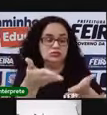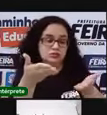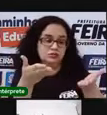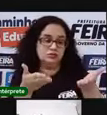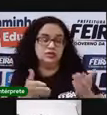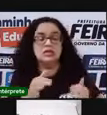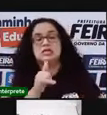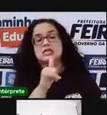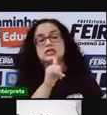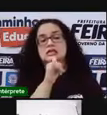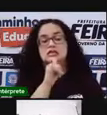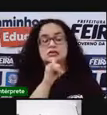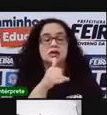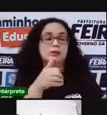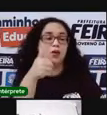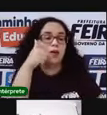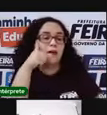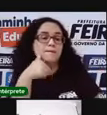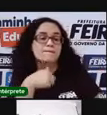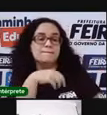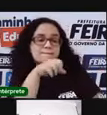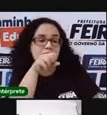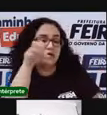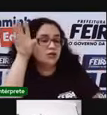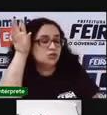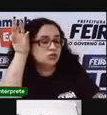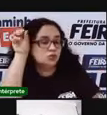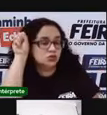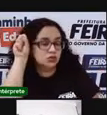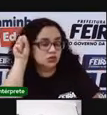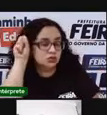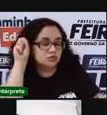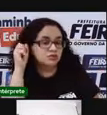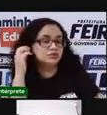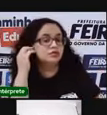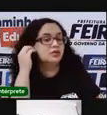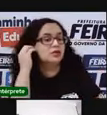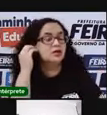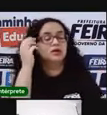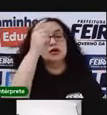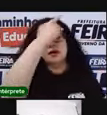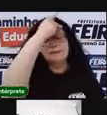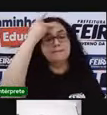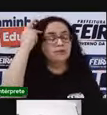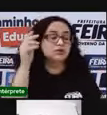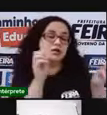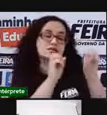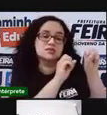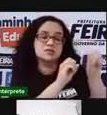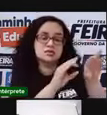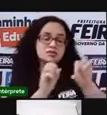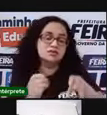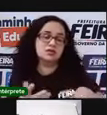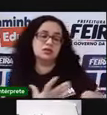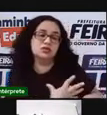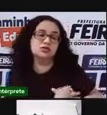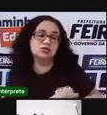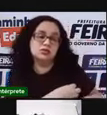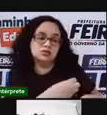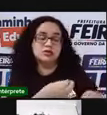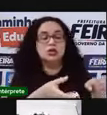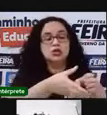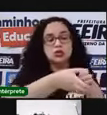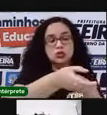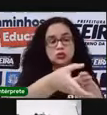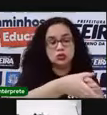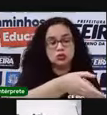Então, por exemplo, as mães que estão aí me escutando, né? A gente ensina nossos filhos, educa, orienta aí no